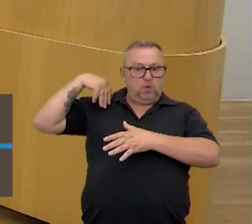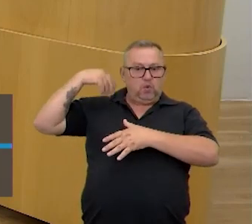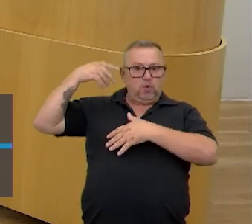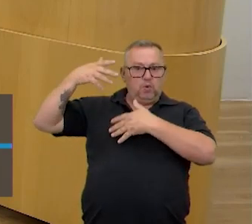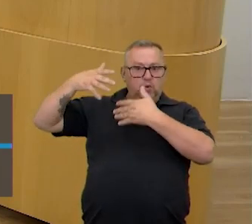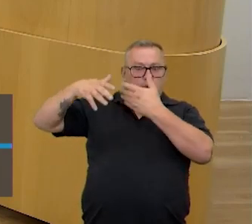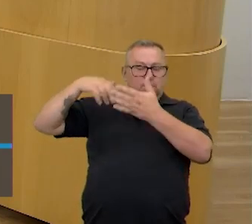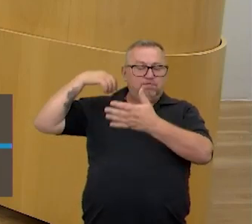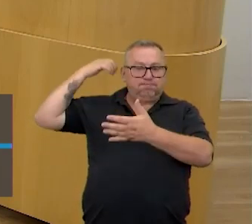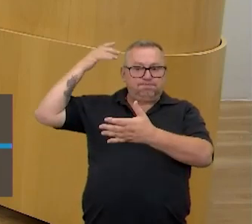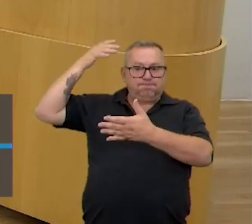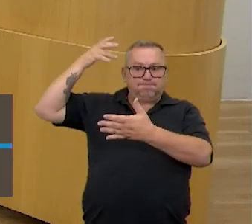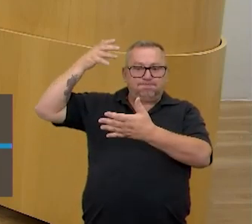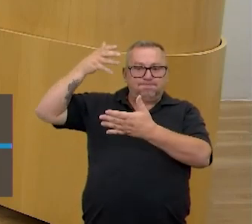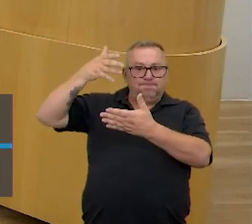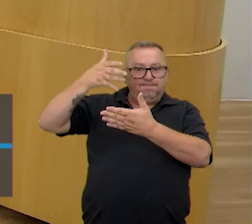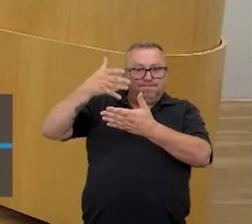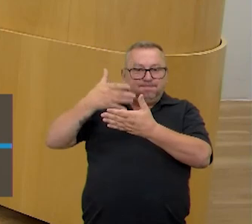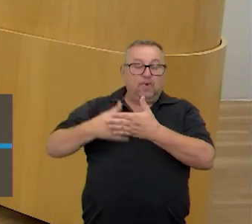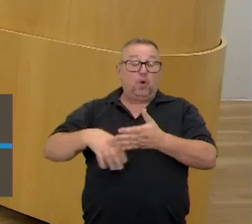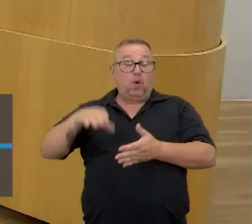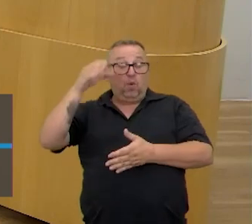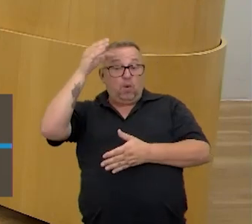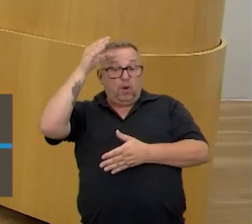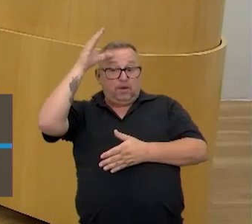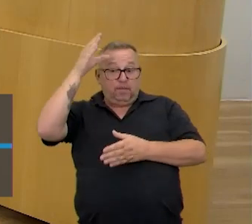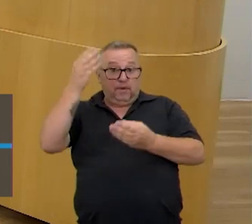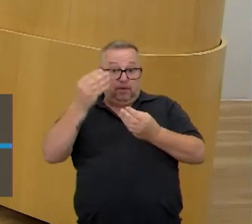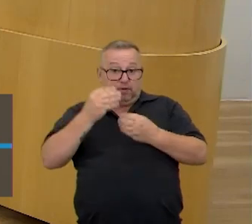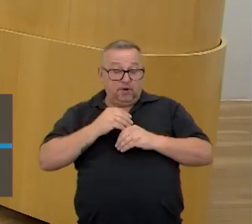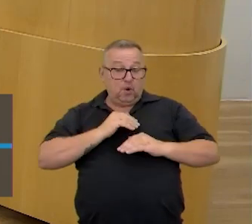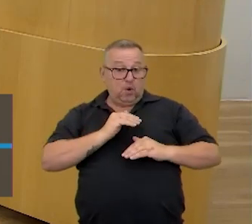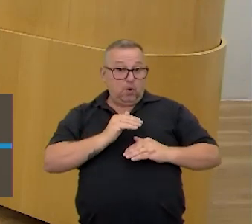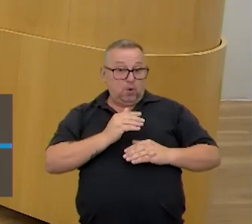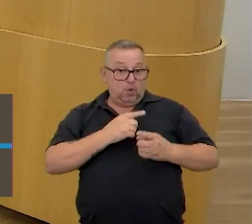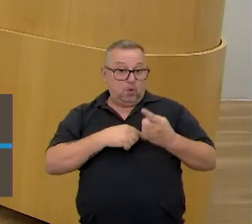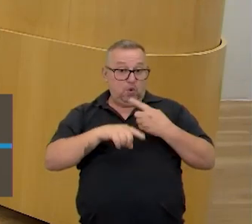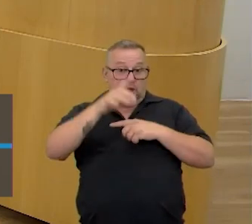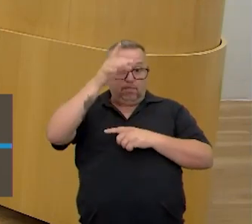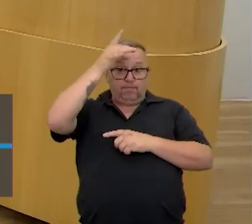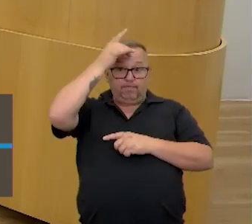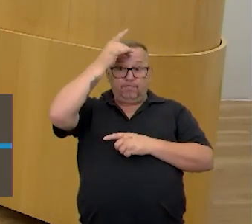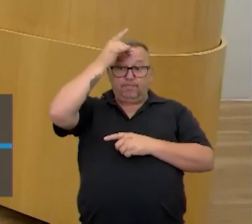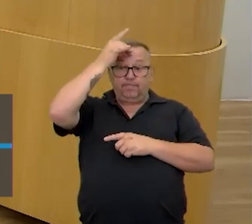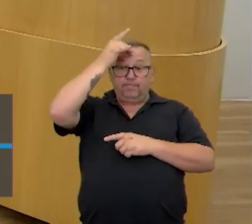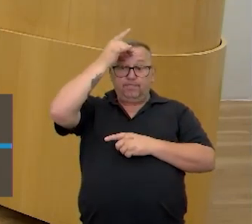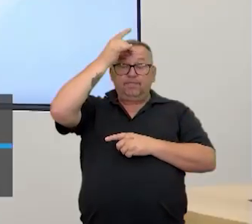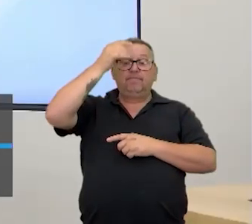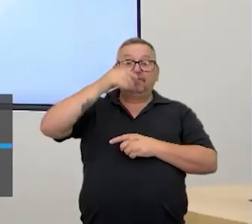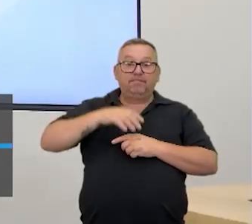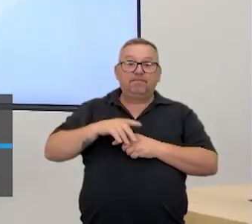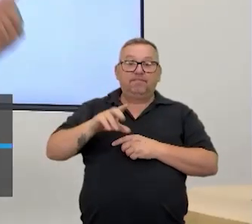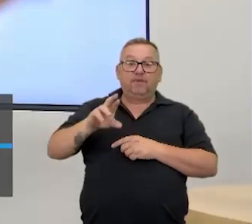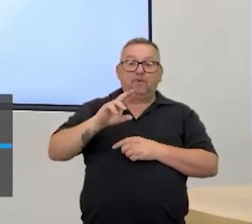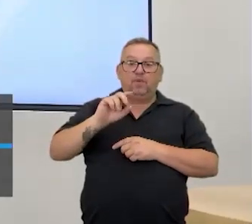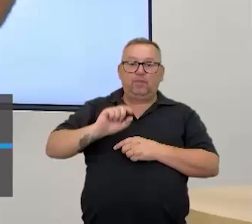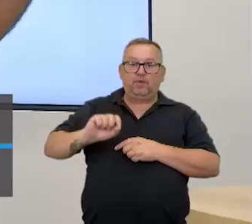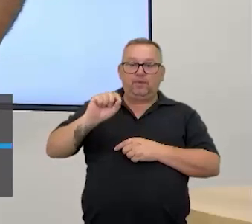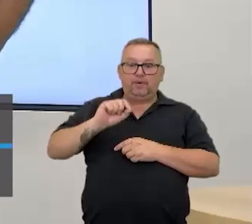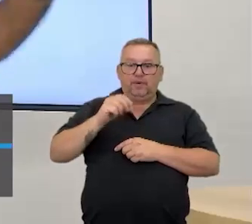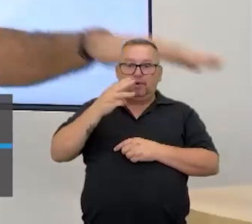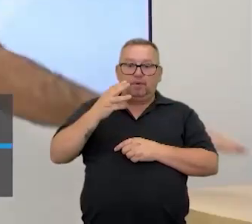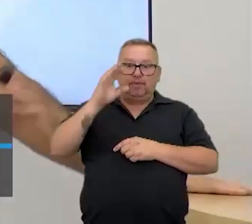trazemos, conhecimento e aquilo que nos fez evoluir do ponto de vista cognitivo, Russo, resultou-se apenas